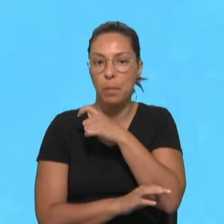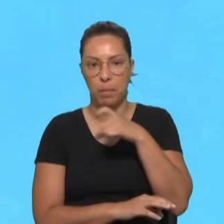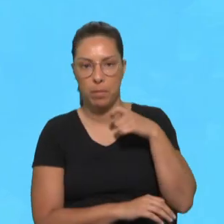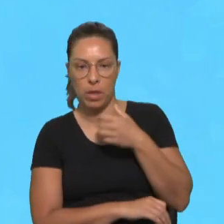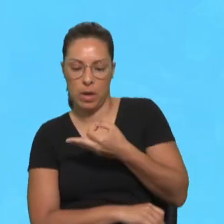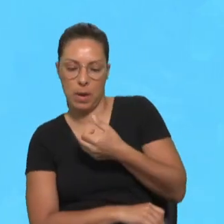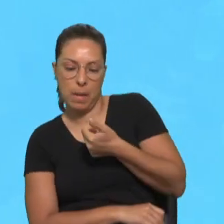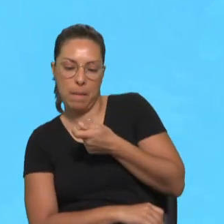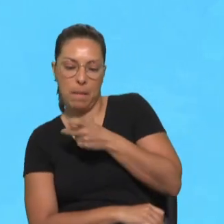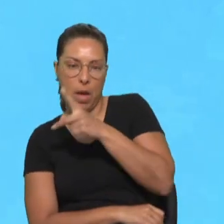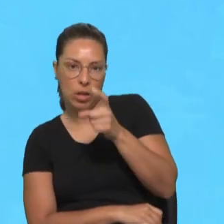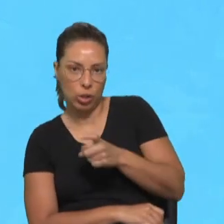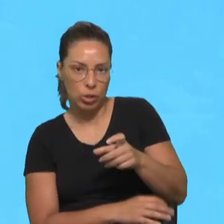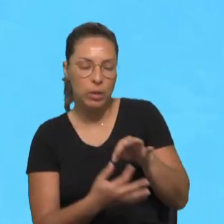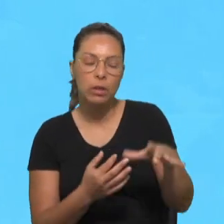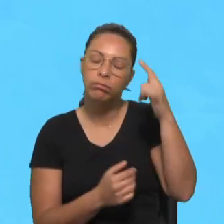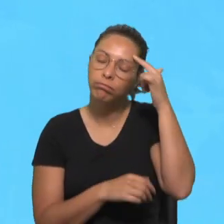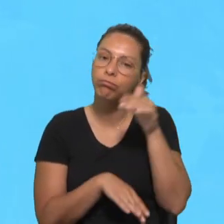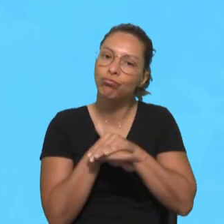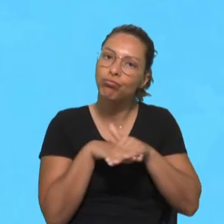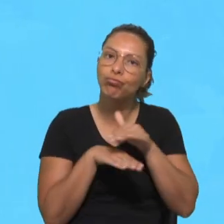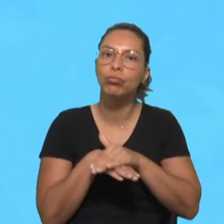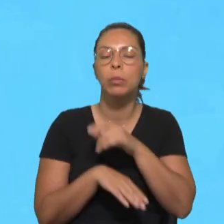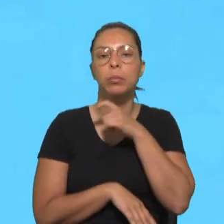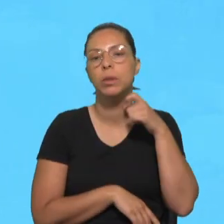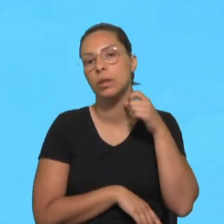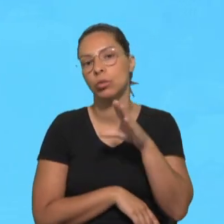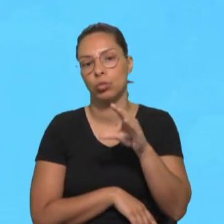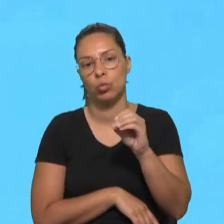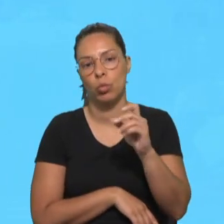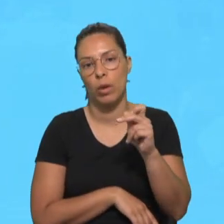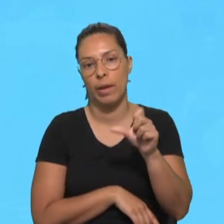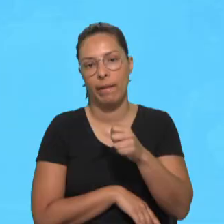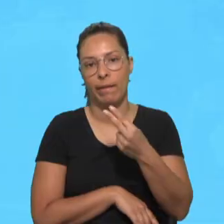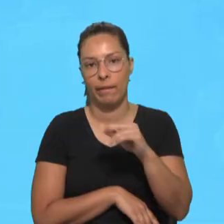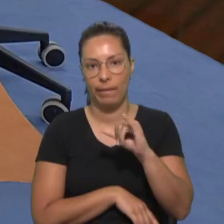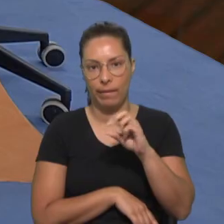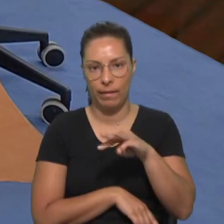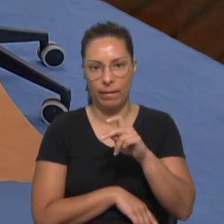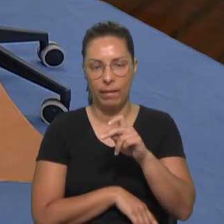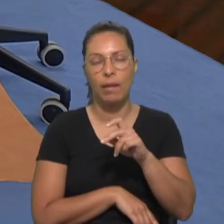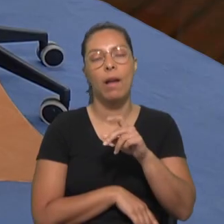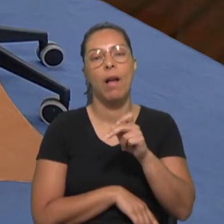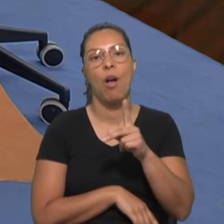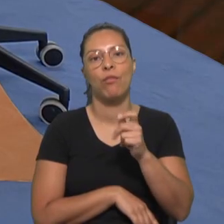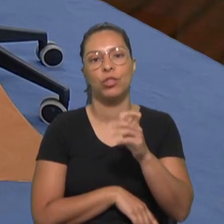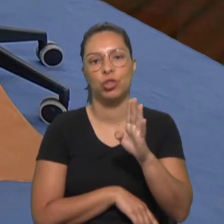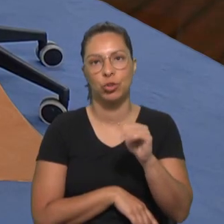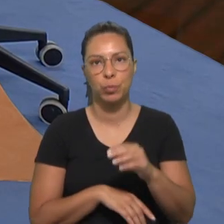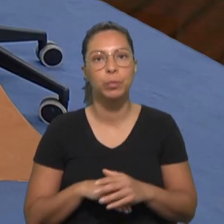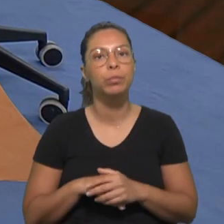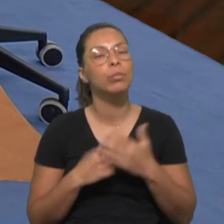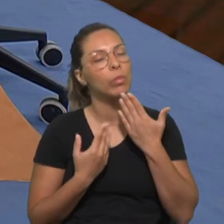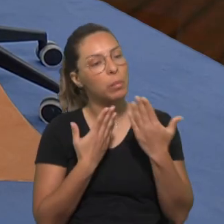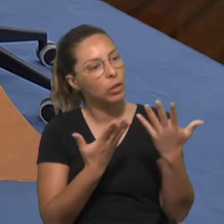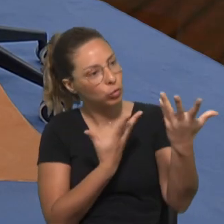procura atualizar o carisma do Padre Joaquim Alves Brás. Boa tarde. Boa tarde. Obrigada a ambas por estarem na nossa companhia.